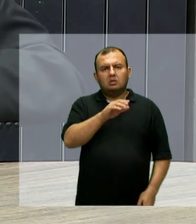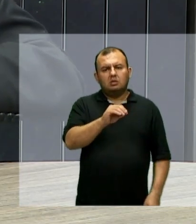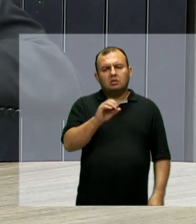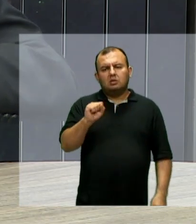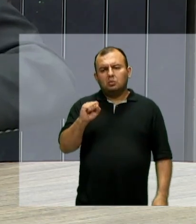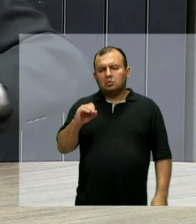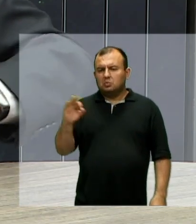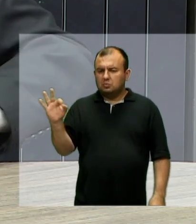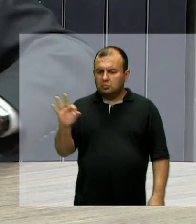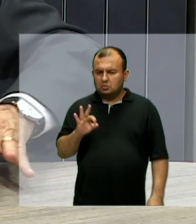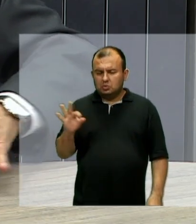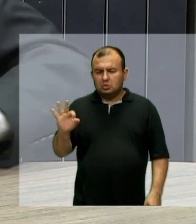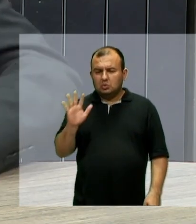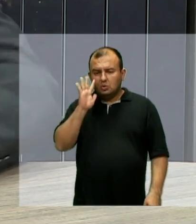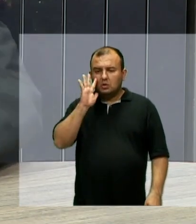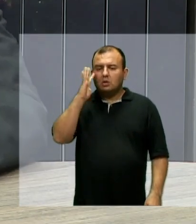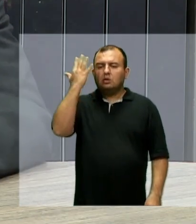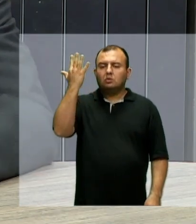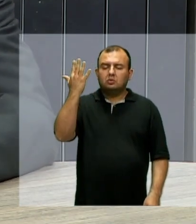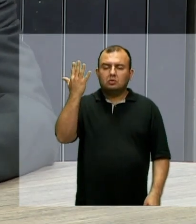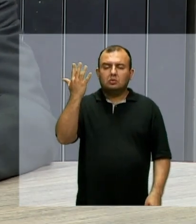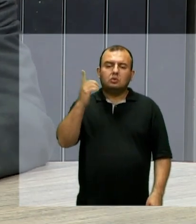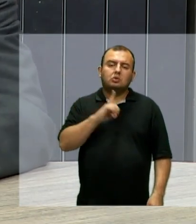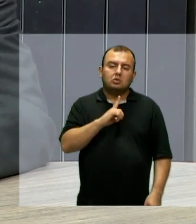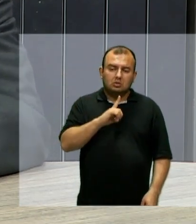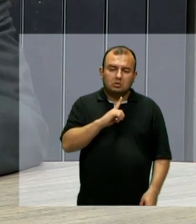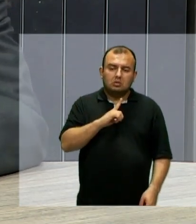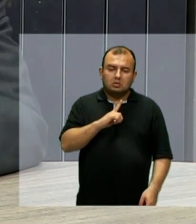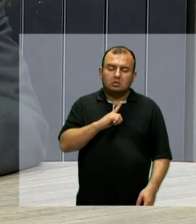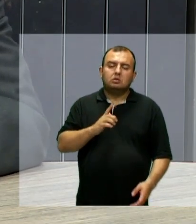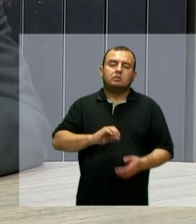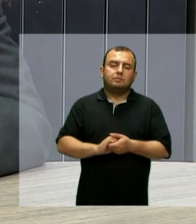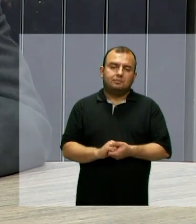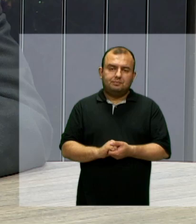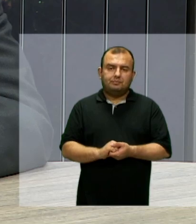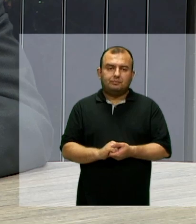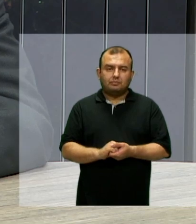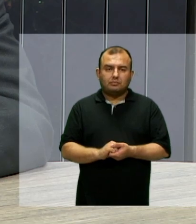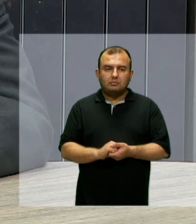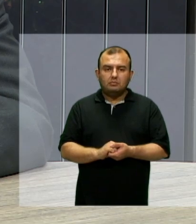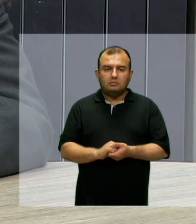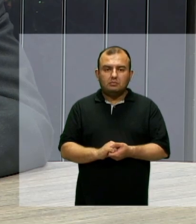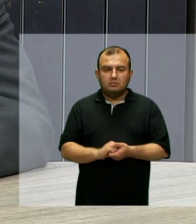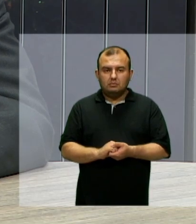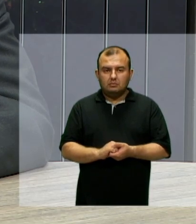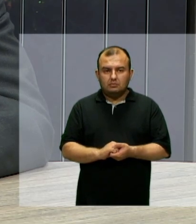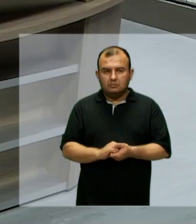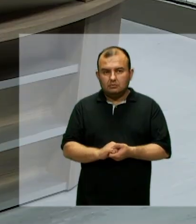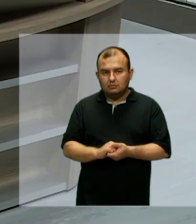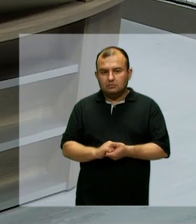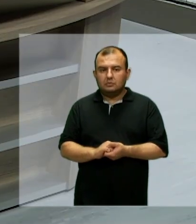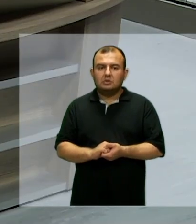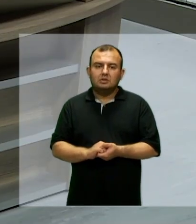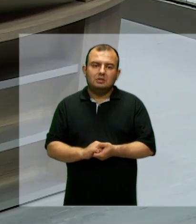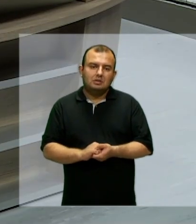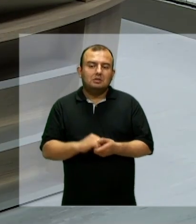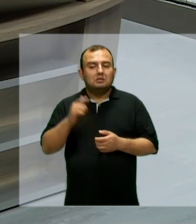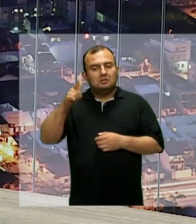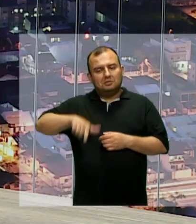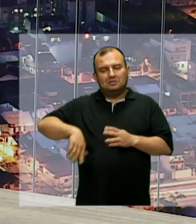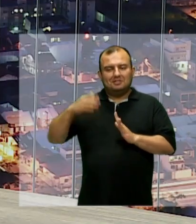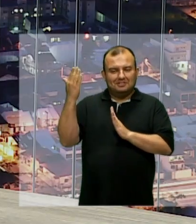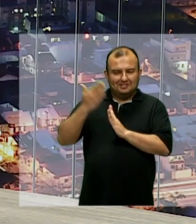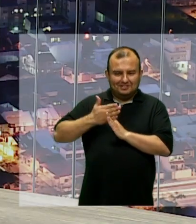80% consegue resolver com o que nós temos de maneira convencional, né? Ok. A gente tem que fazer mais um